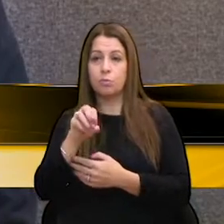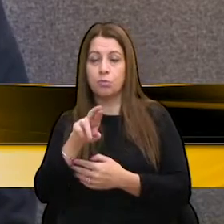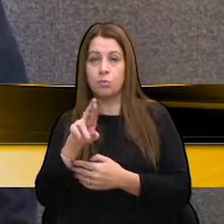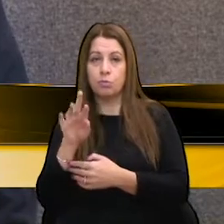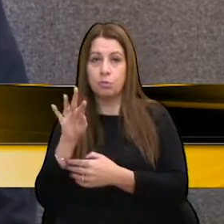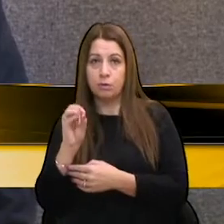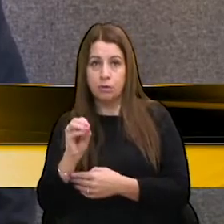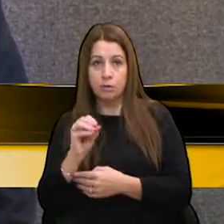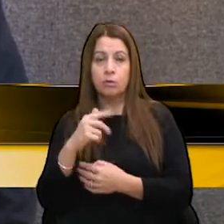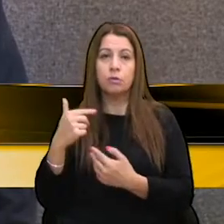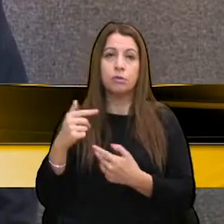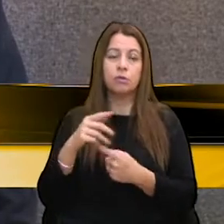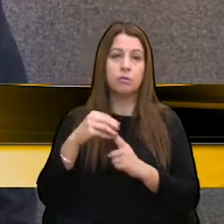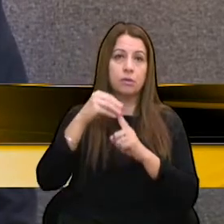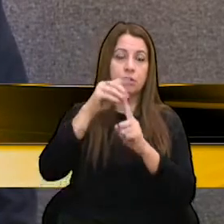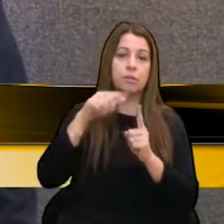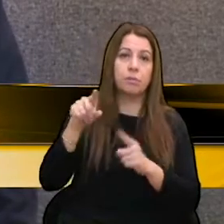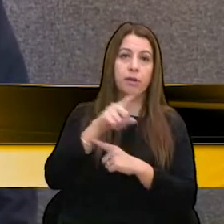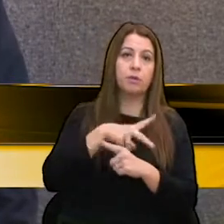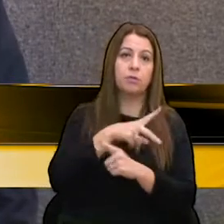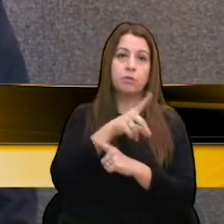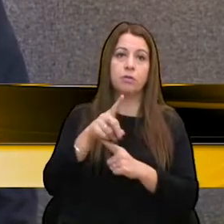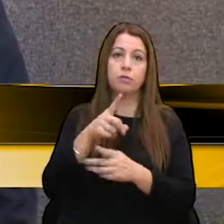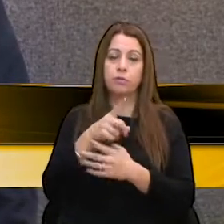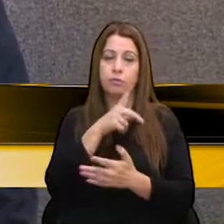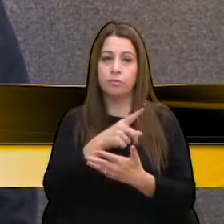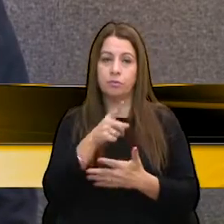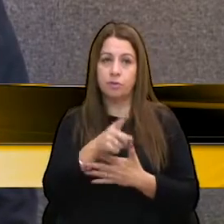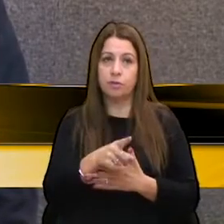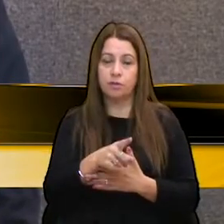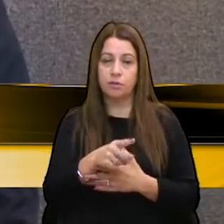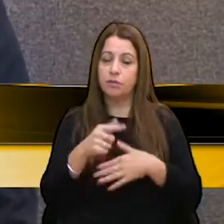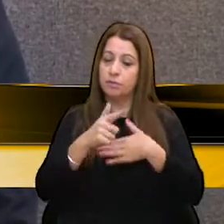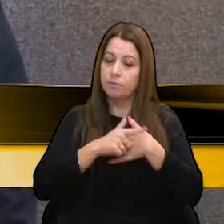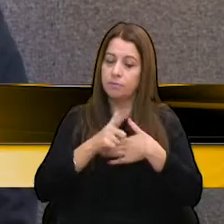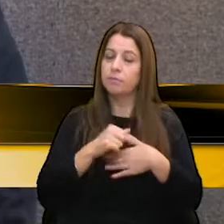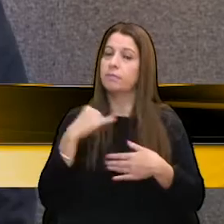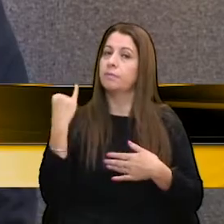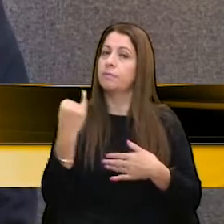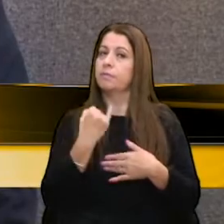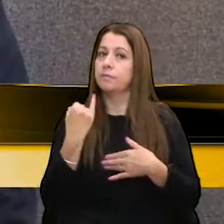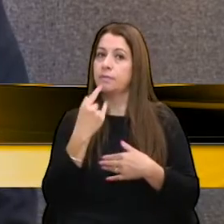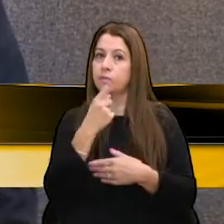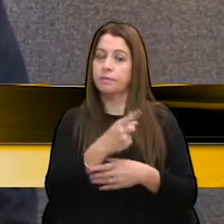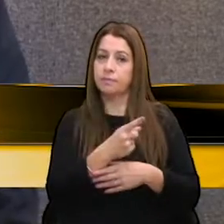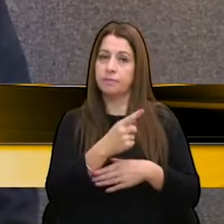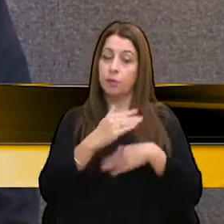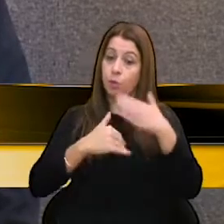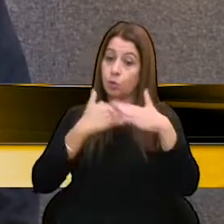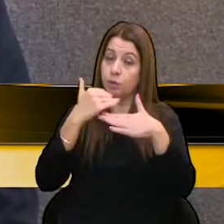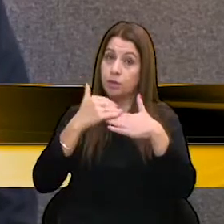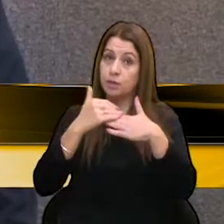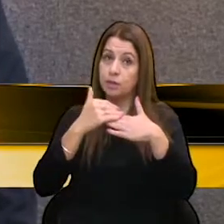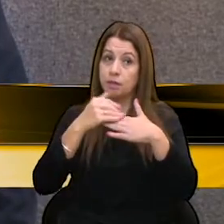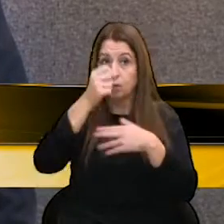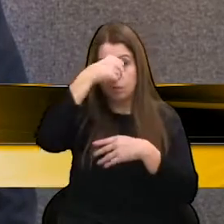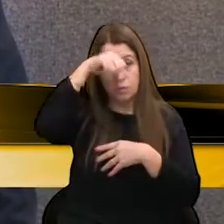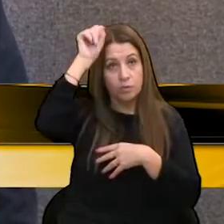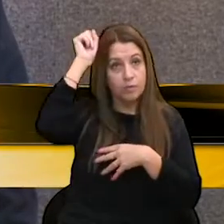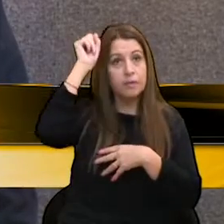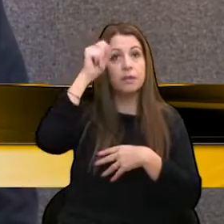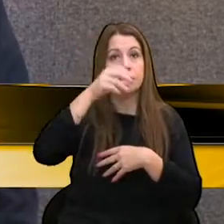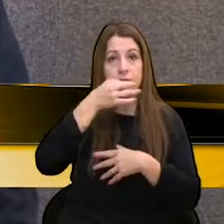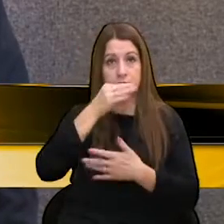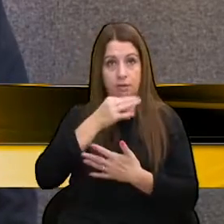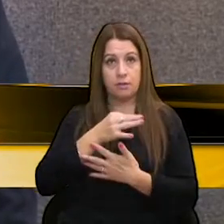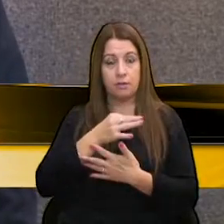pessoa destacadíssima na nossa comunidade, mas eu diria com um papel fundamental na construção da Universidade de Caxias